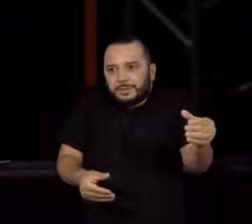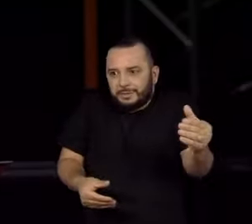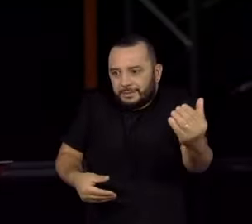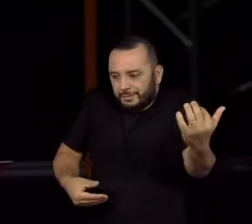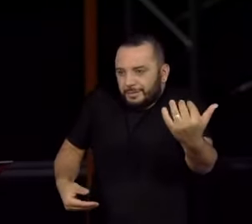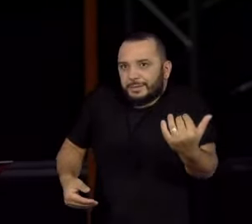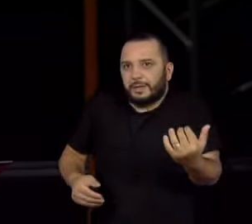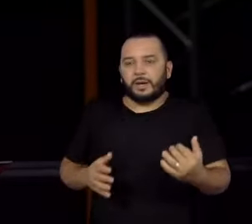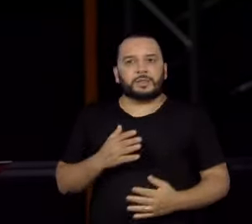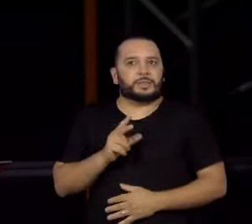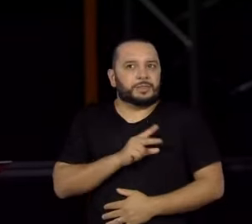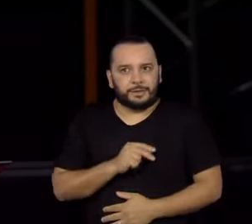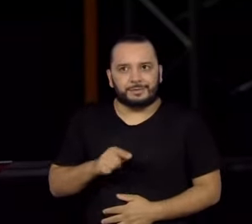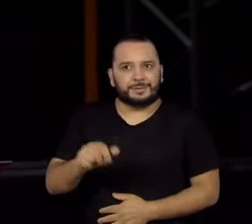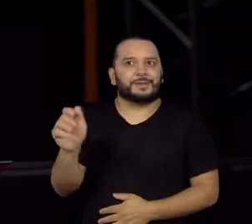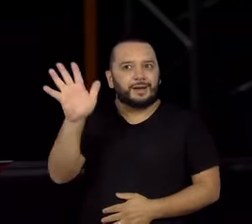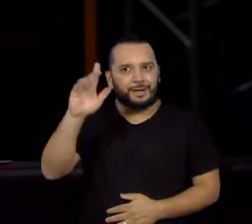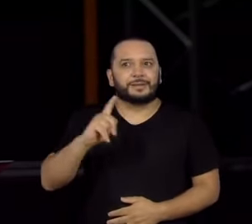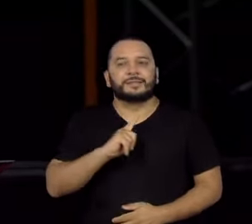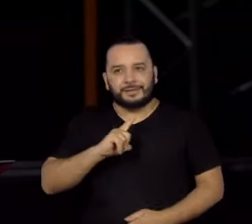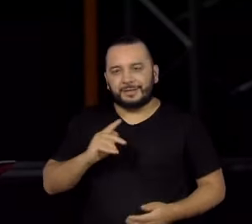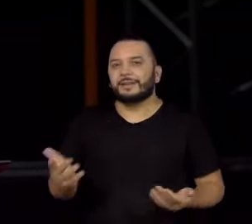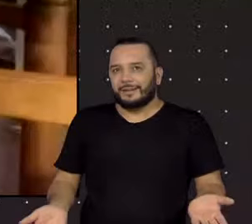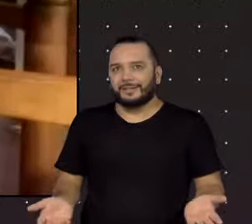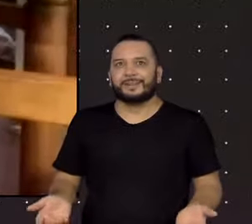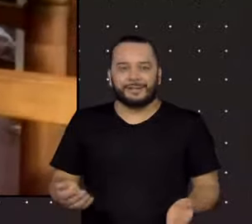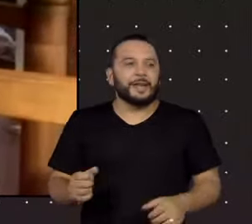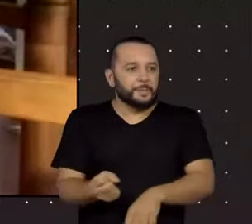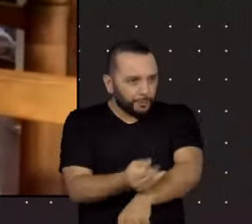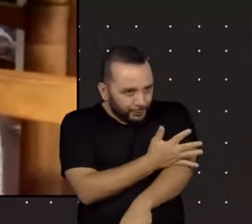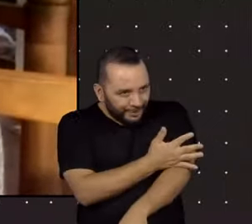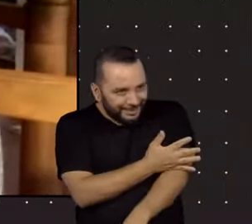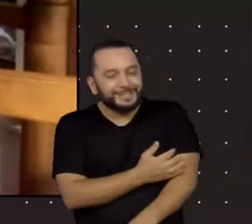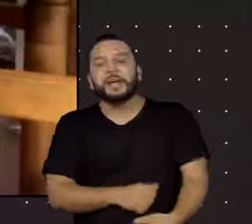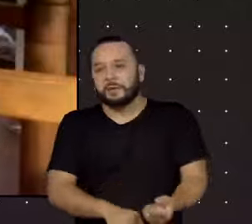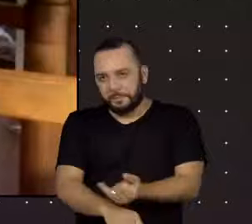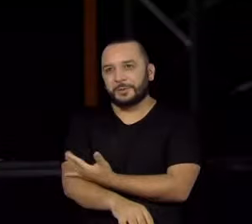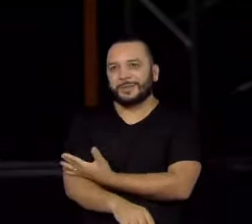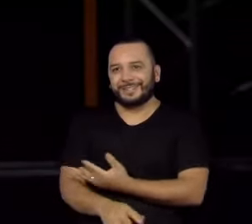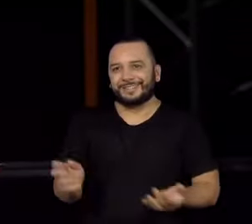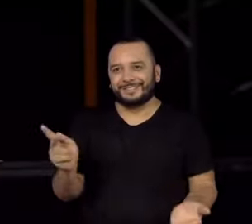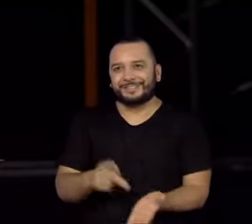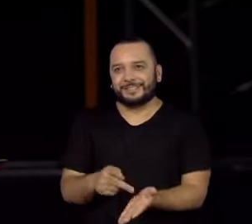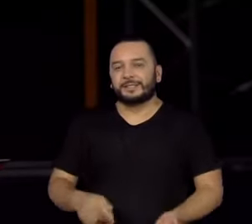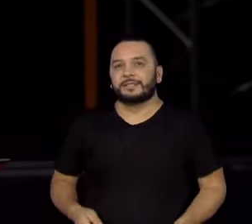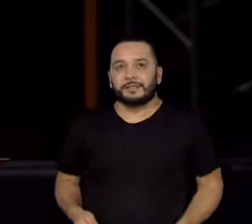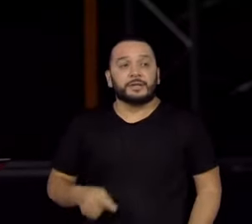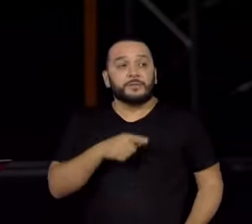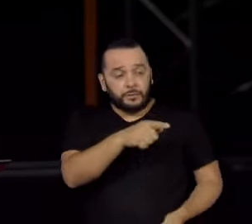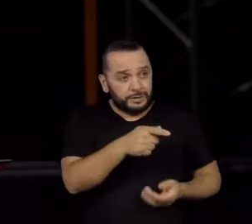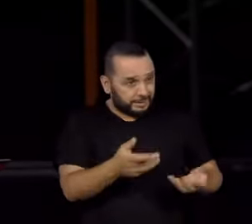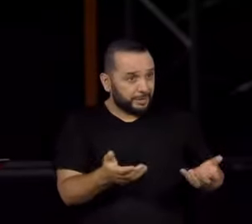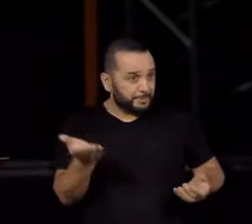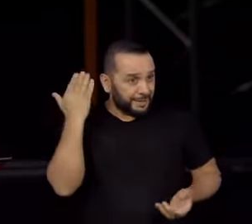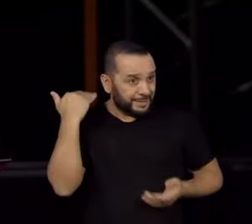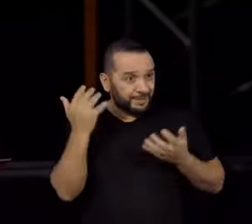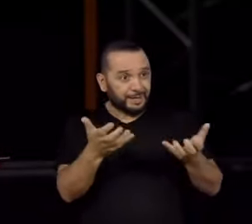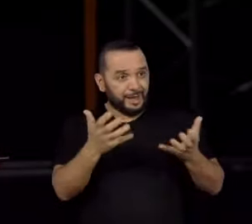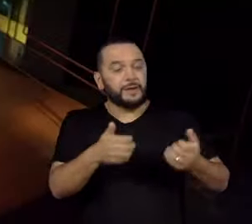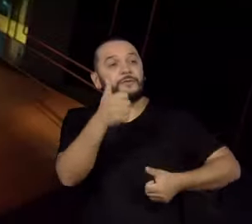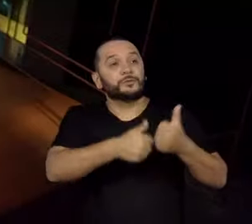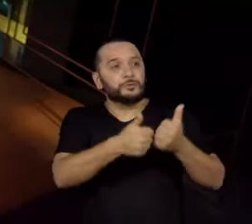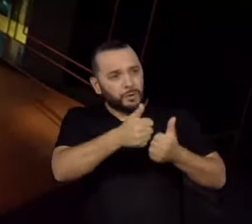coisa abraçando a Marilyn Monroe, né? Uma coisa assim do outro mundo. Emocionante, né? Você queria ser jogador de futebol e entrou